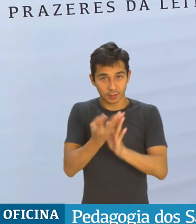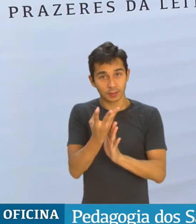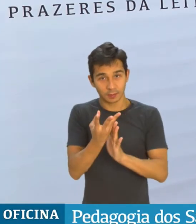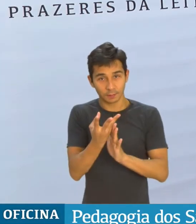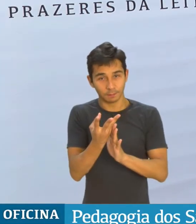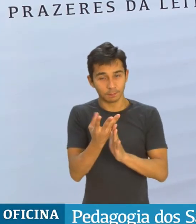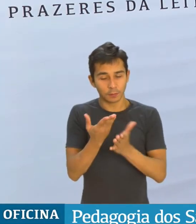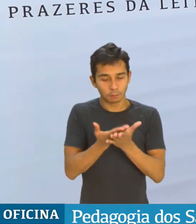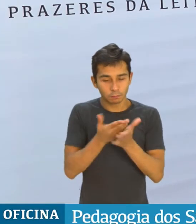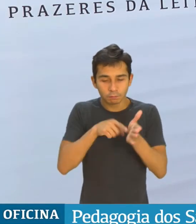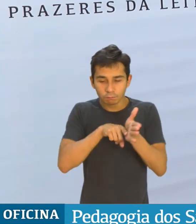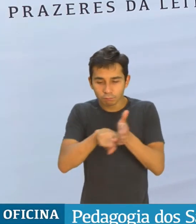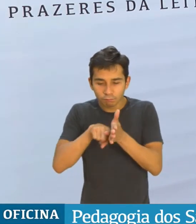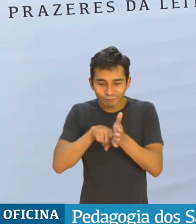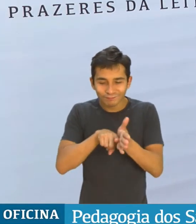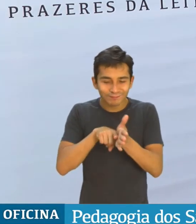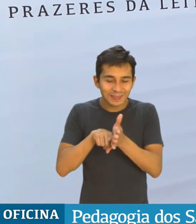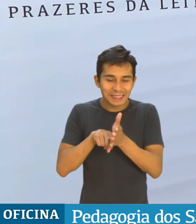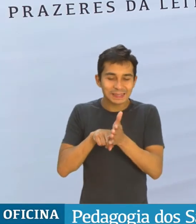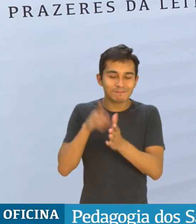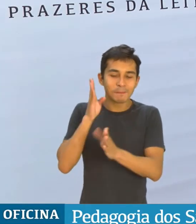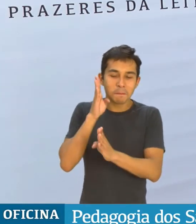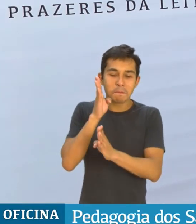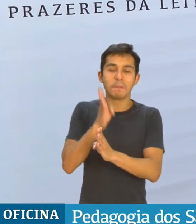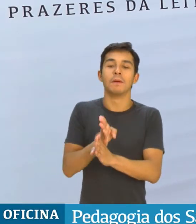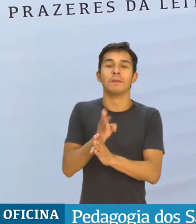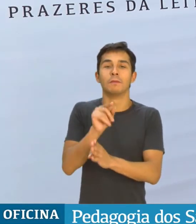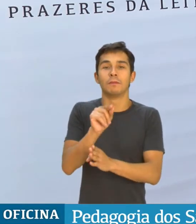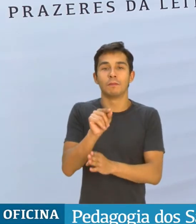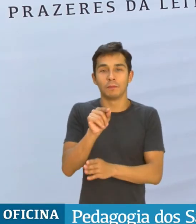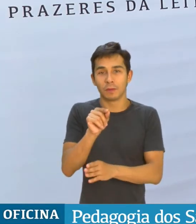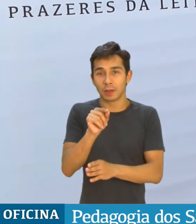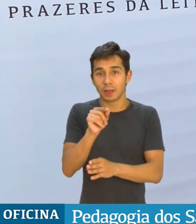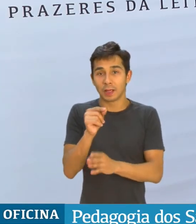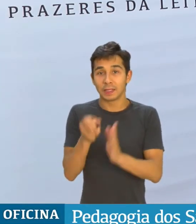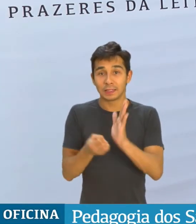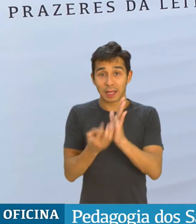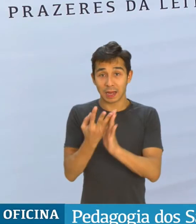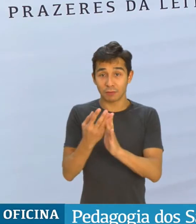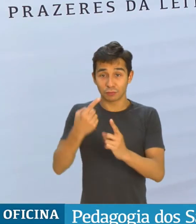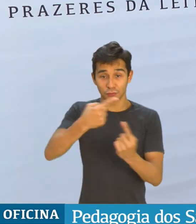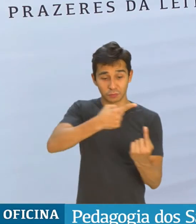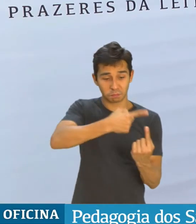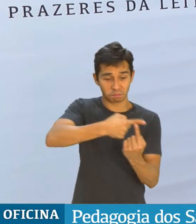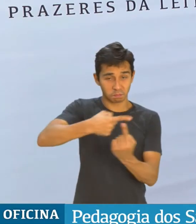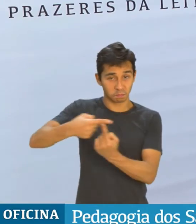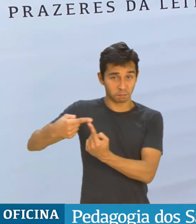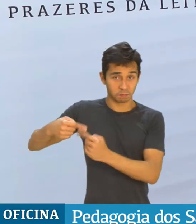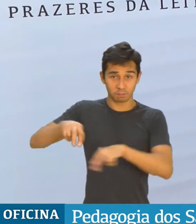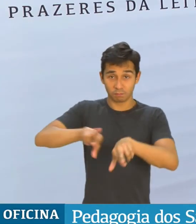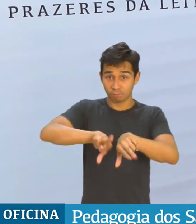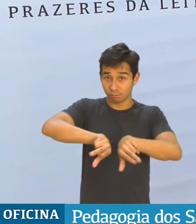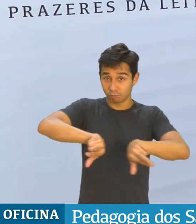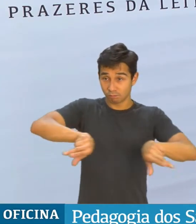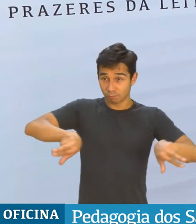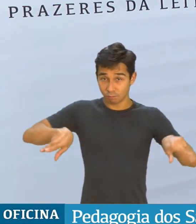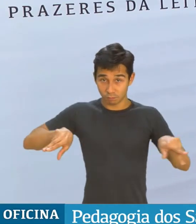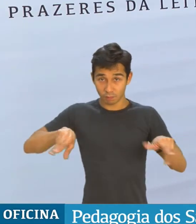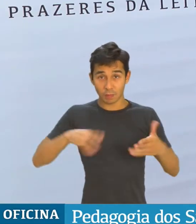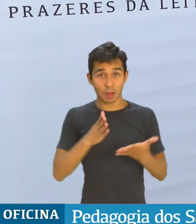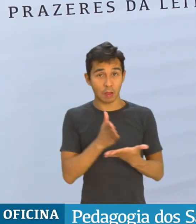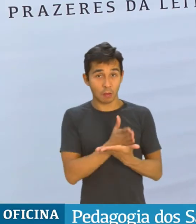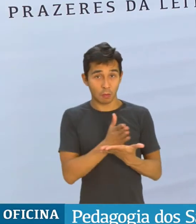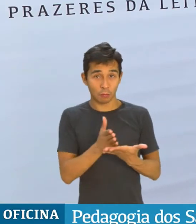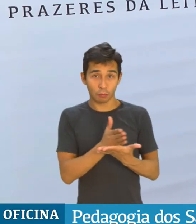já observei que existem diferentes tipos de sarau que a gente executa, que a princípio eu chamo, por